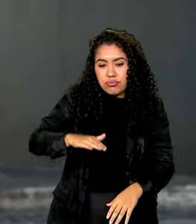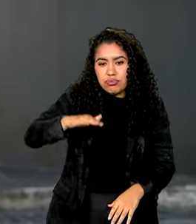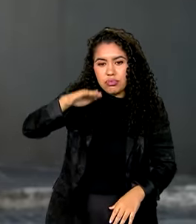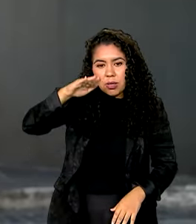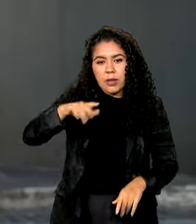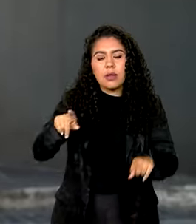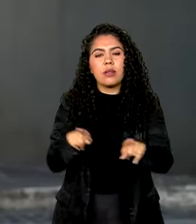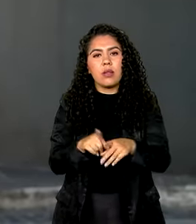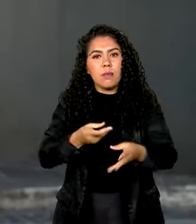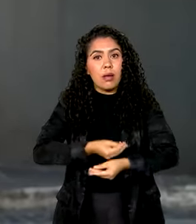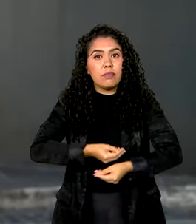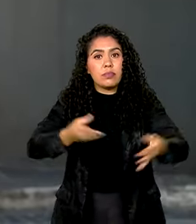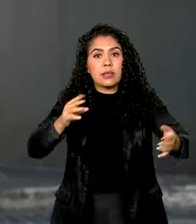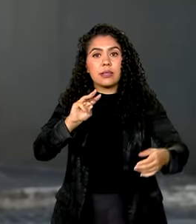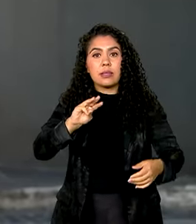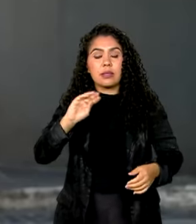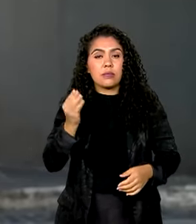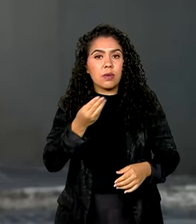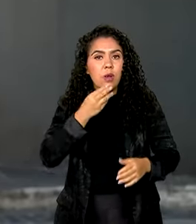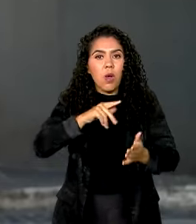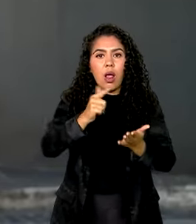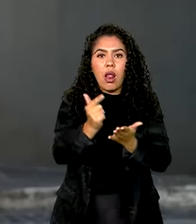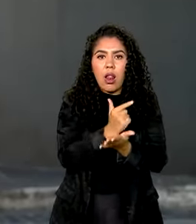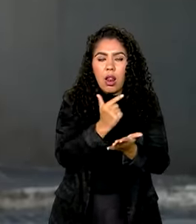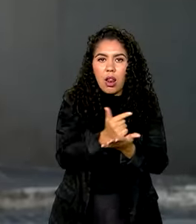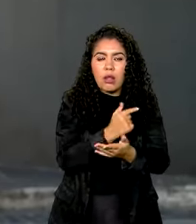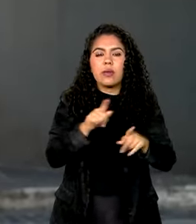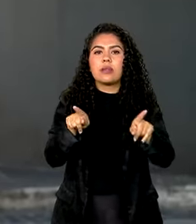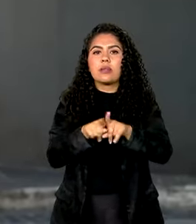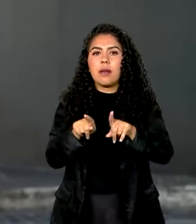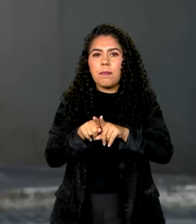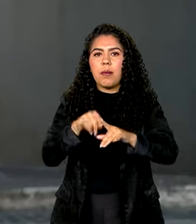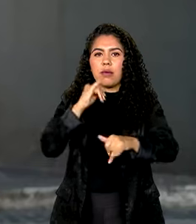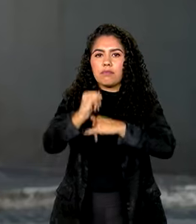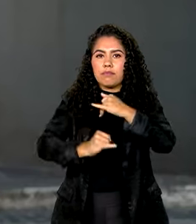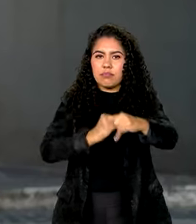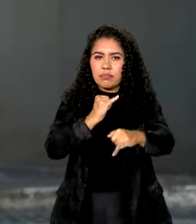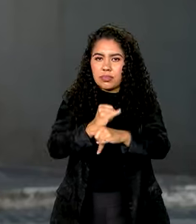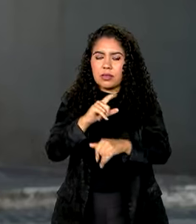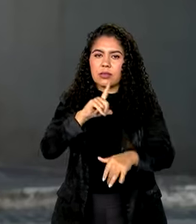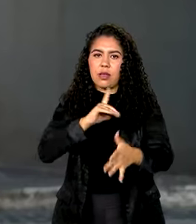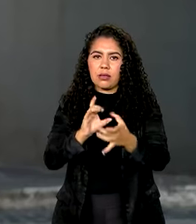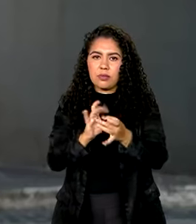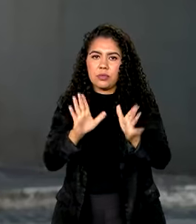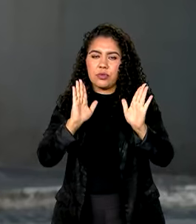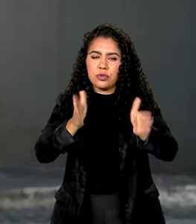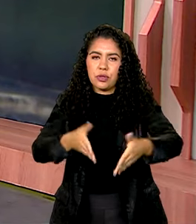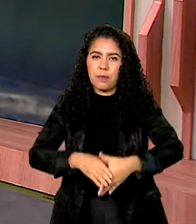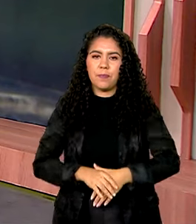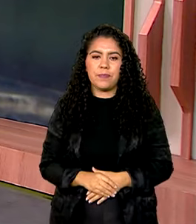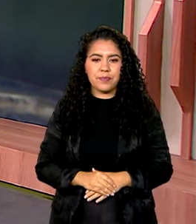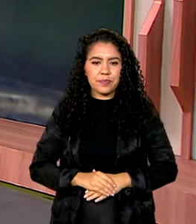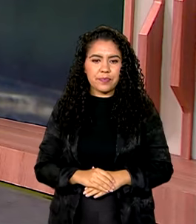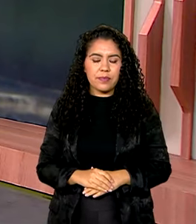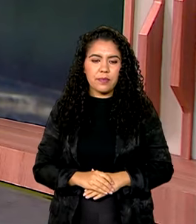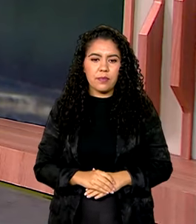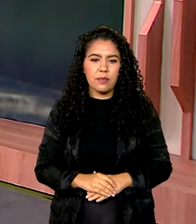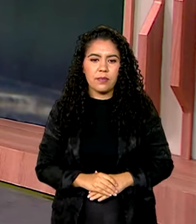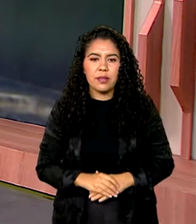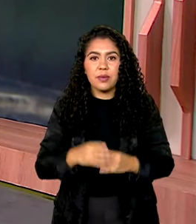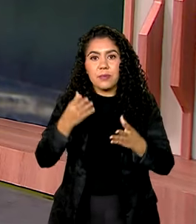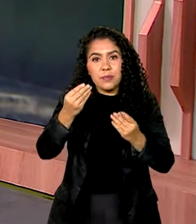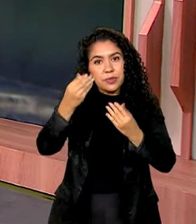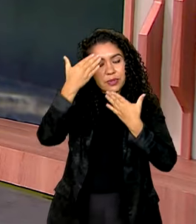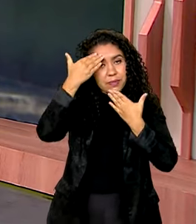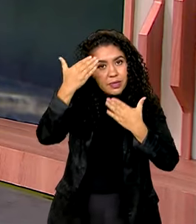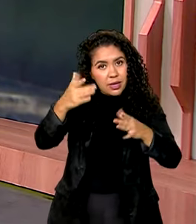ser distribuídos no segundo semestre e o formato online já está disponível. A gente volta com você, Vanessa. Ok, Alessandra, obrigada